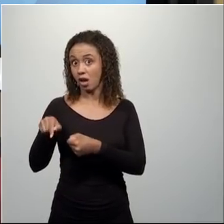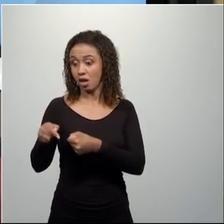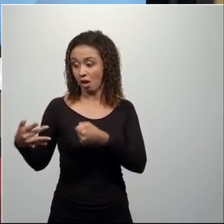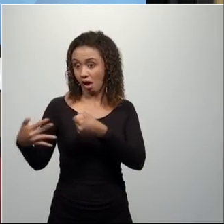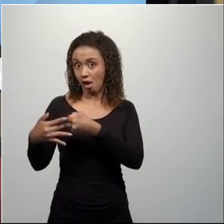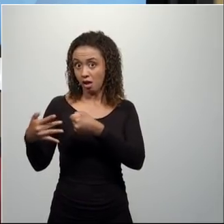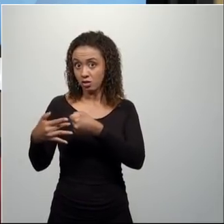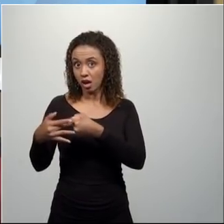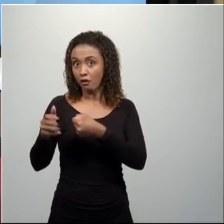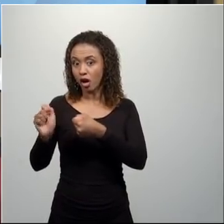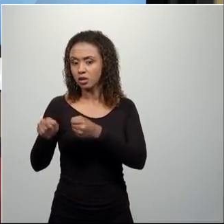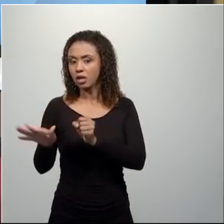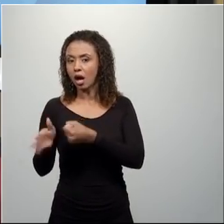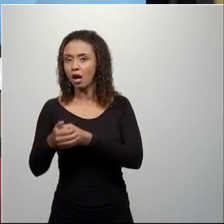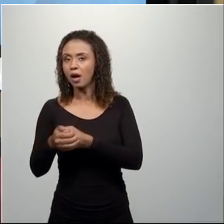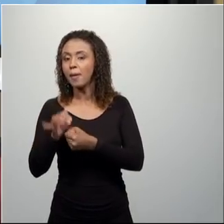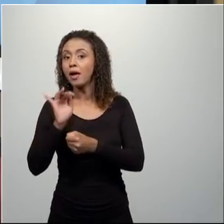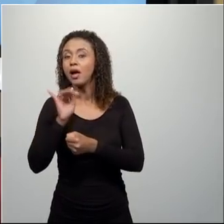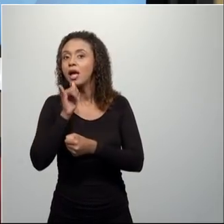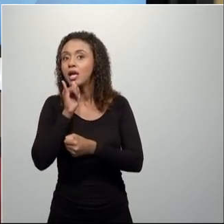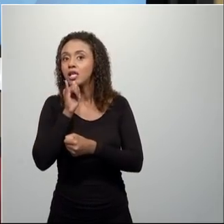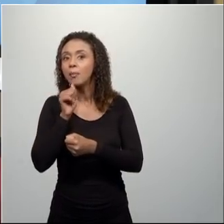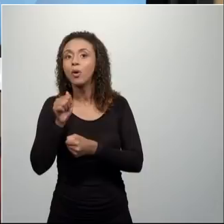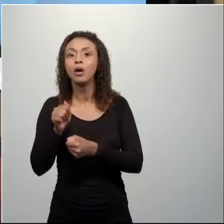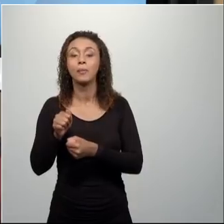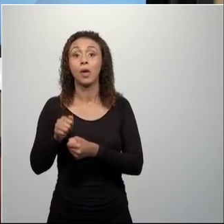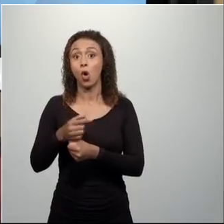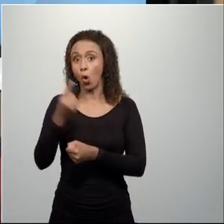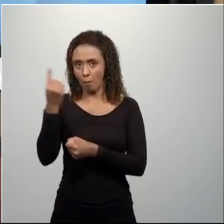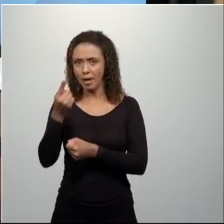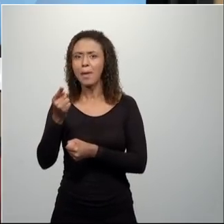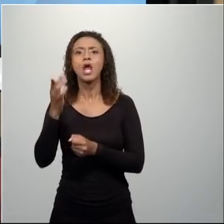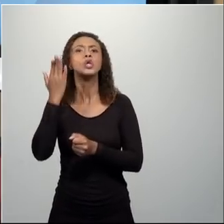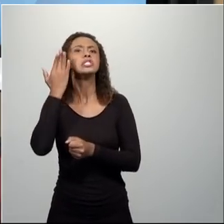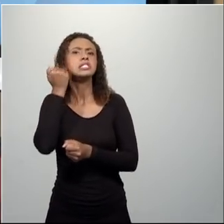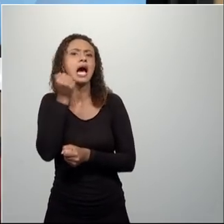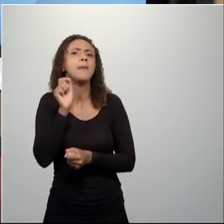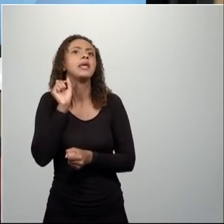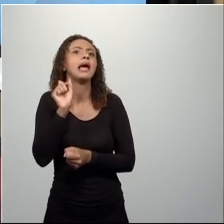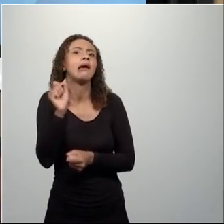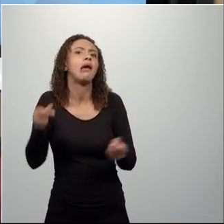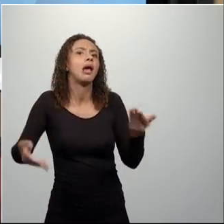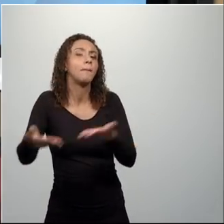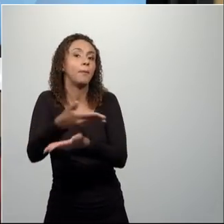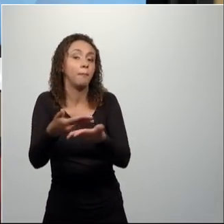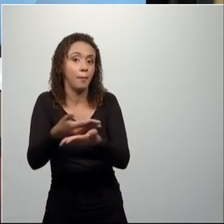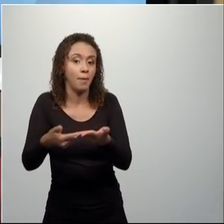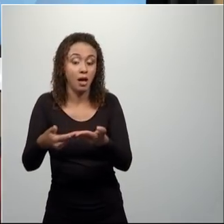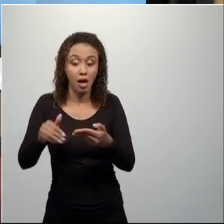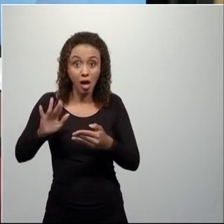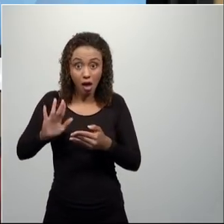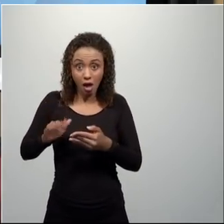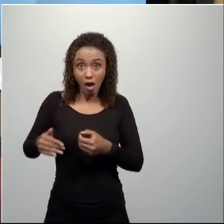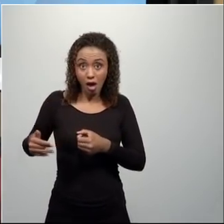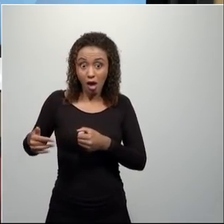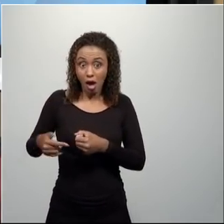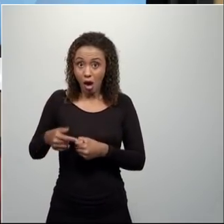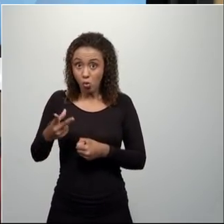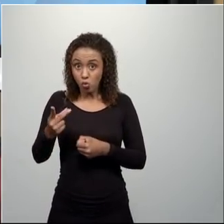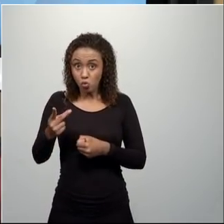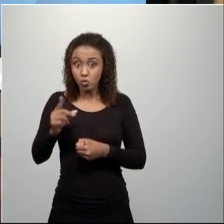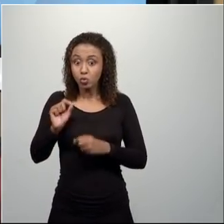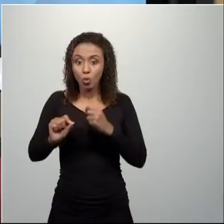o usuário sabia quem era o servidor num segundo cenário dá pra fazer com que o servidor não seja visto pelo usuário e